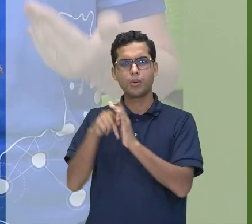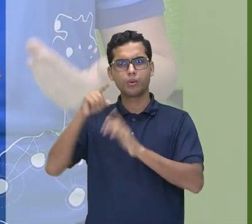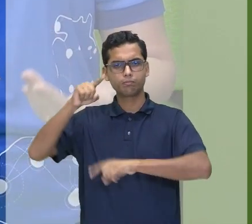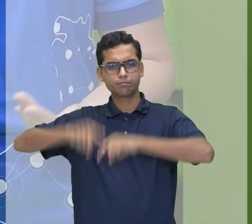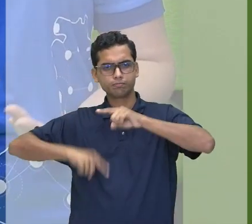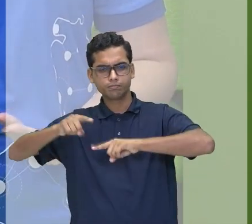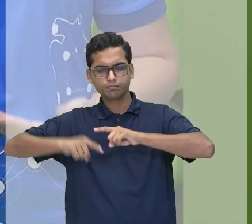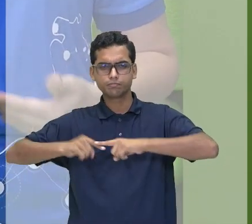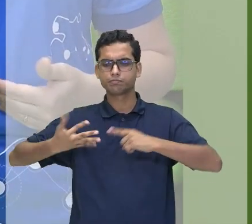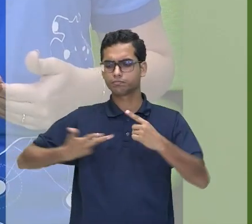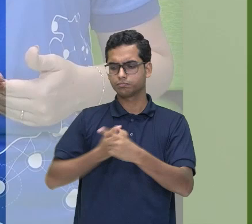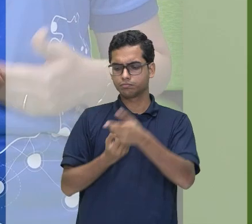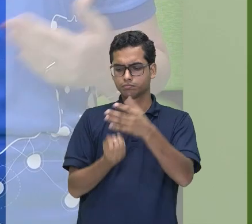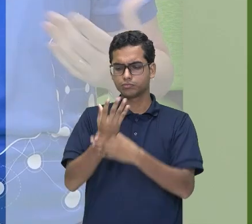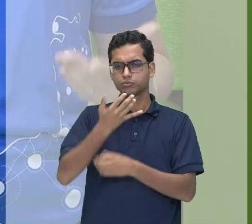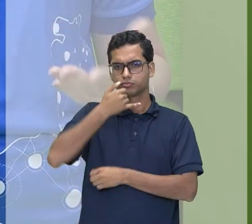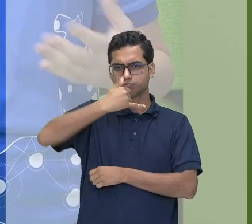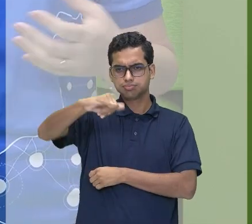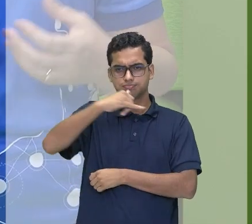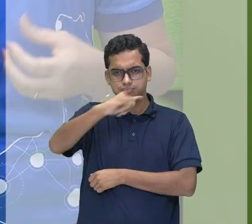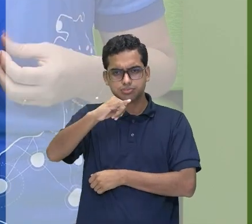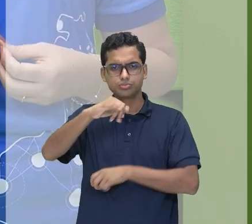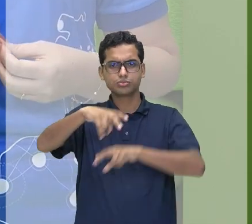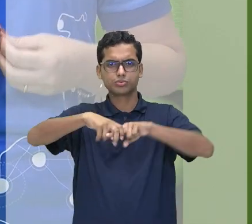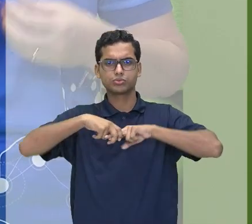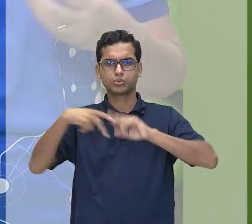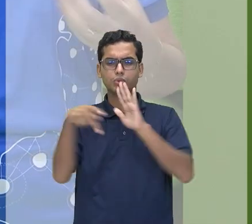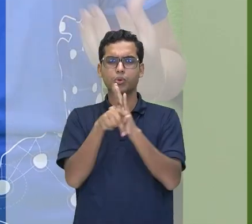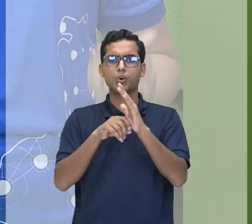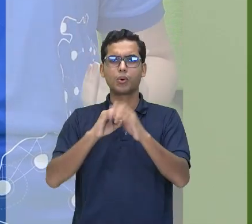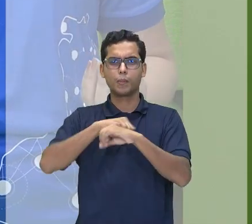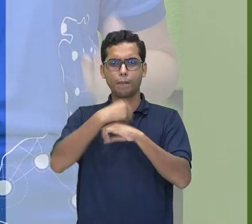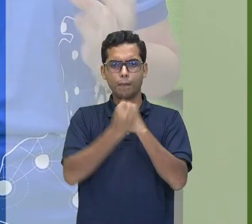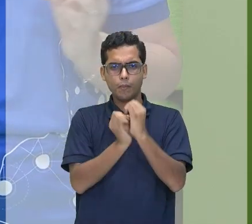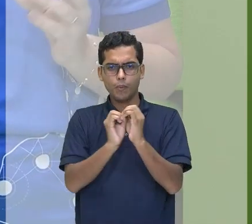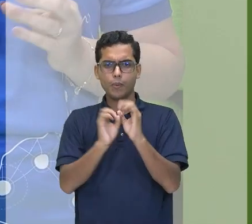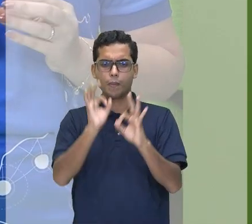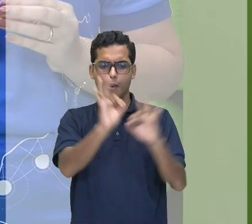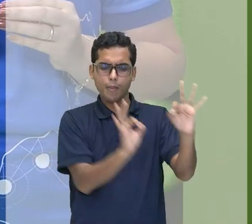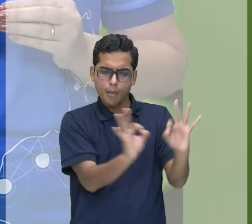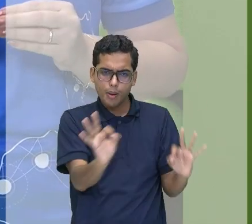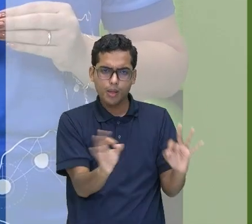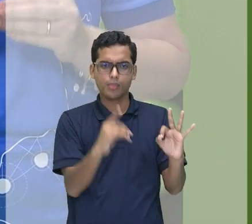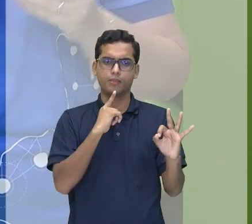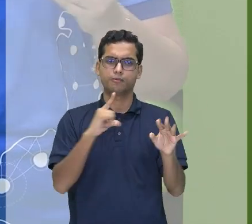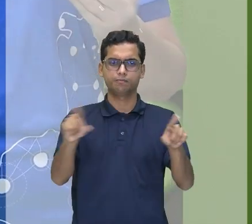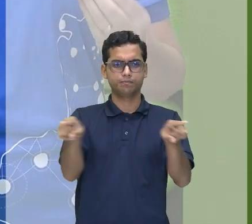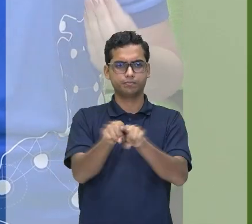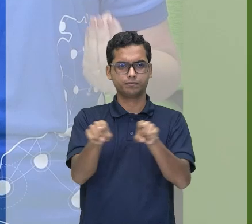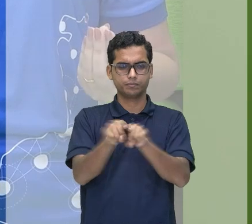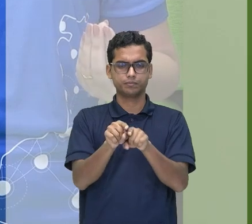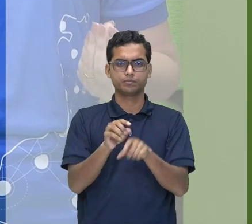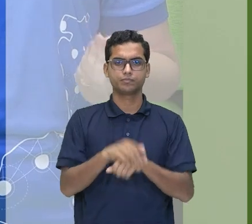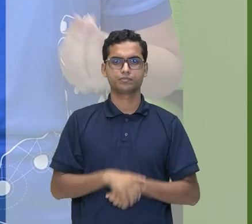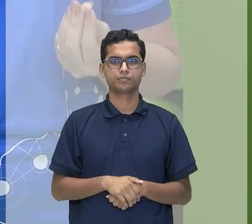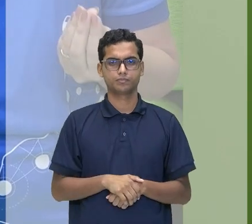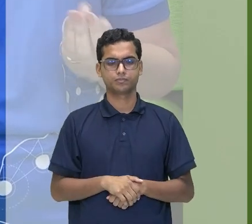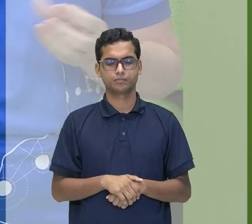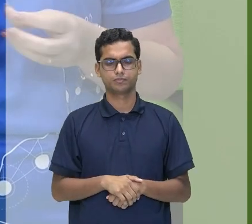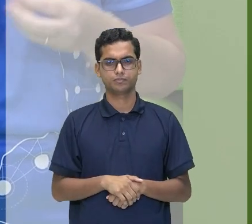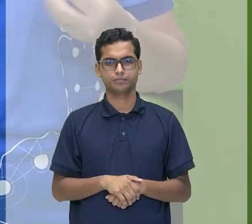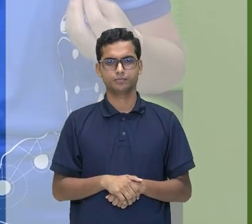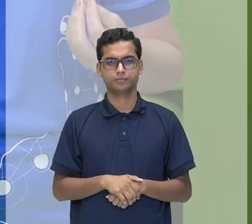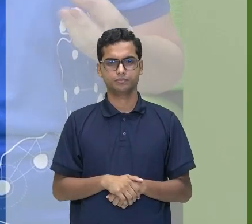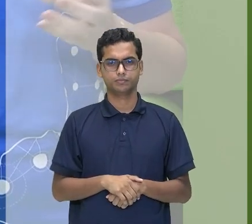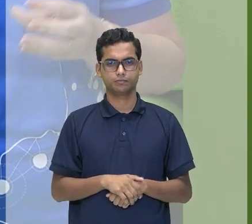sua geração, né, por meio da quebra dessas associações, tá? Então, quando uma associação ali